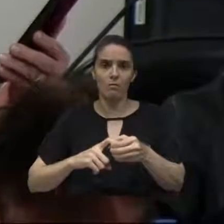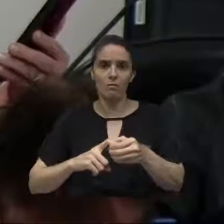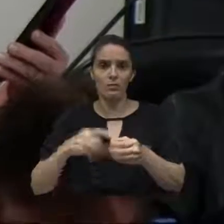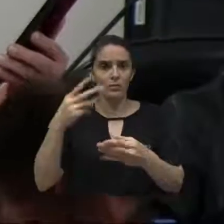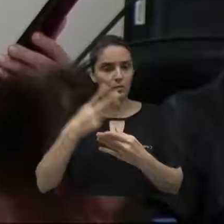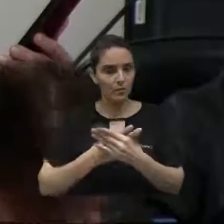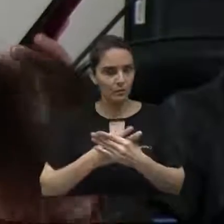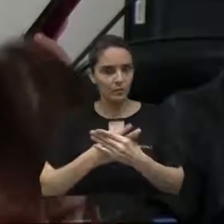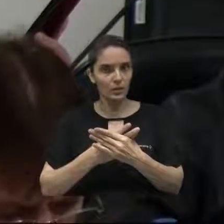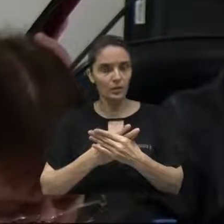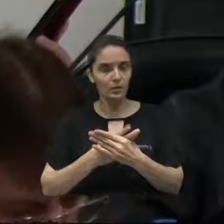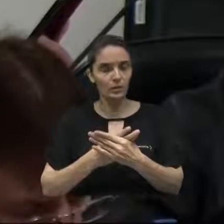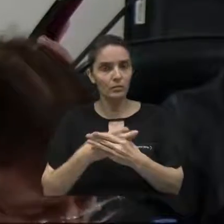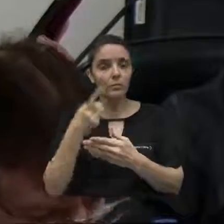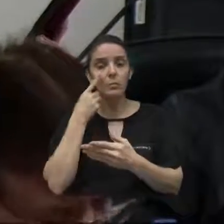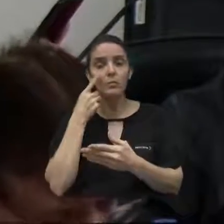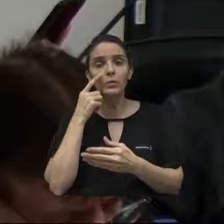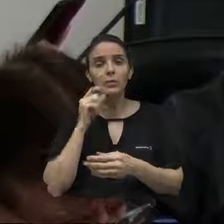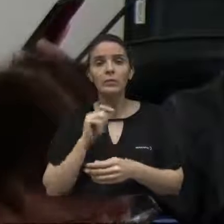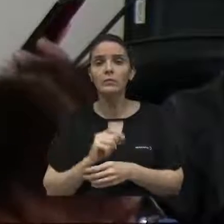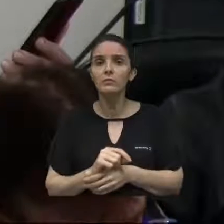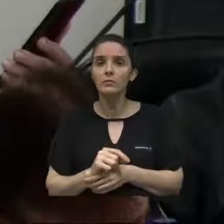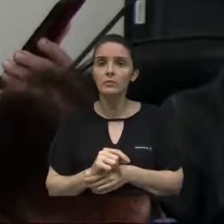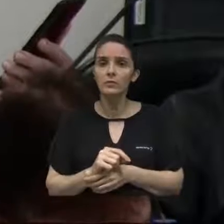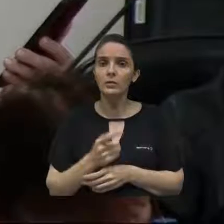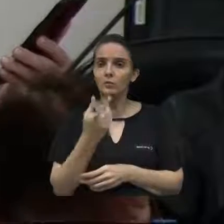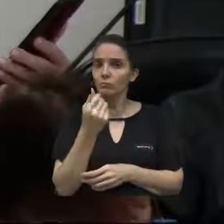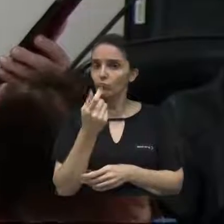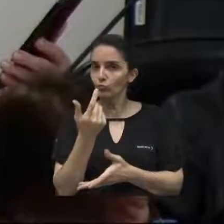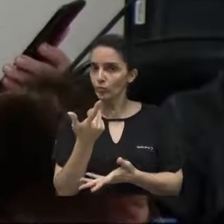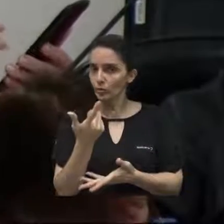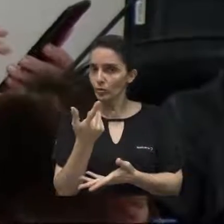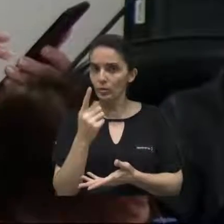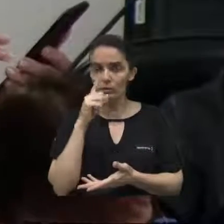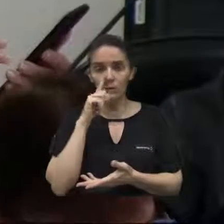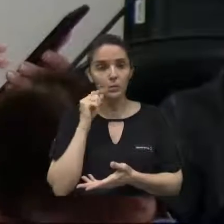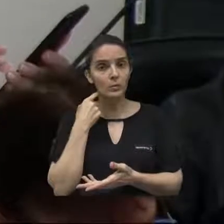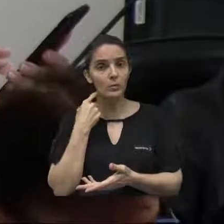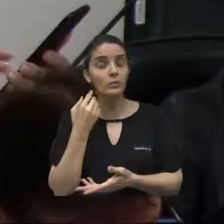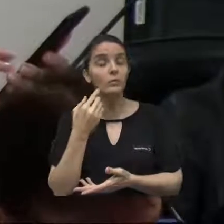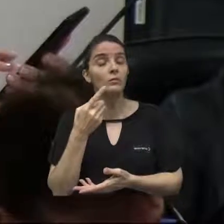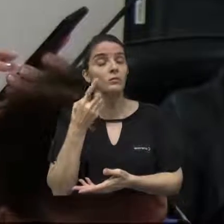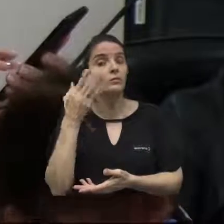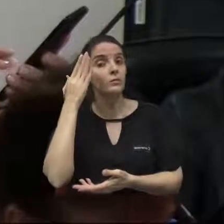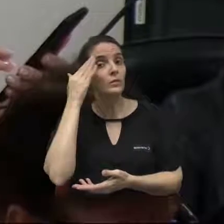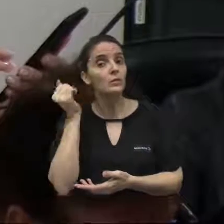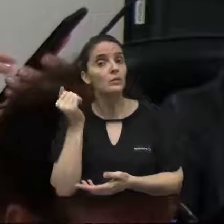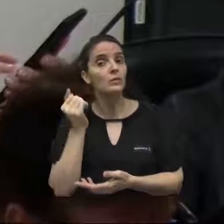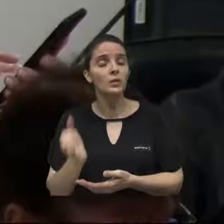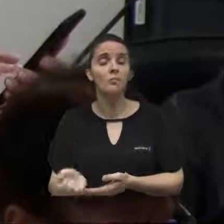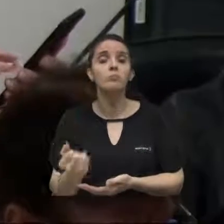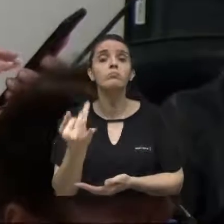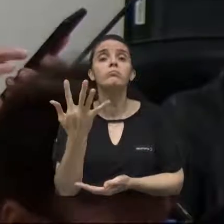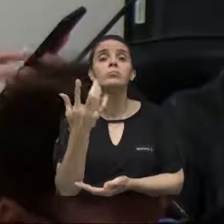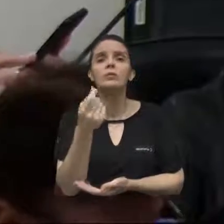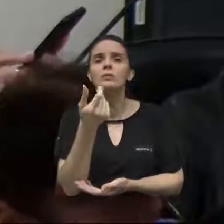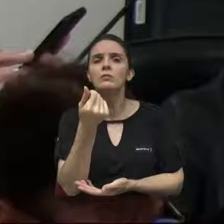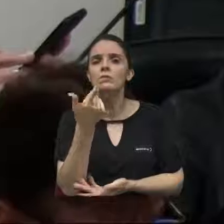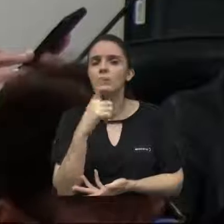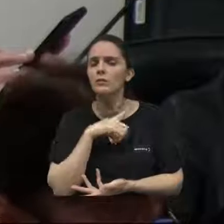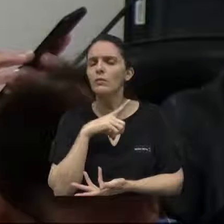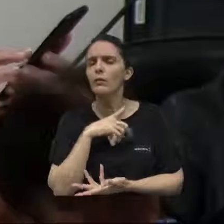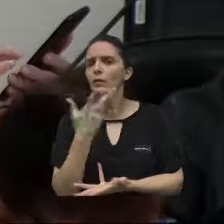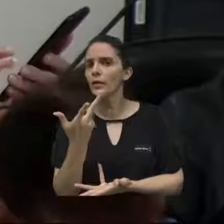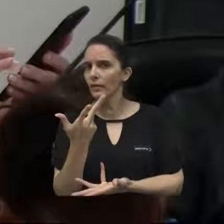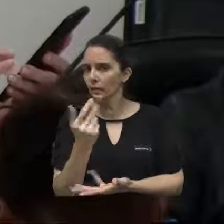ela para usar esse valor. Eu vou ter acesso a quanto tem no Fundurb, o que está sendo feito